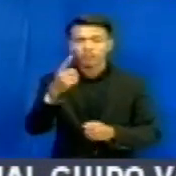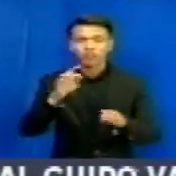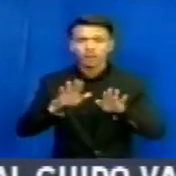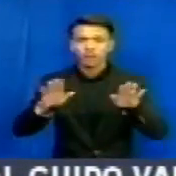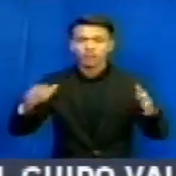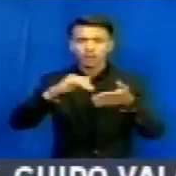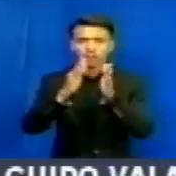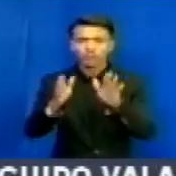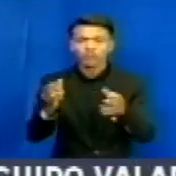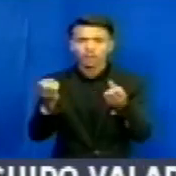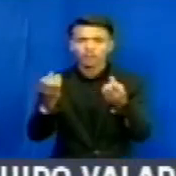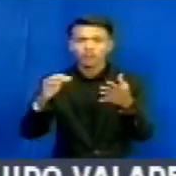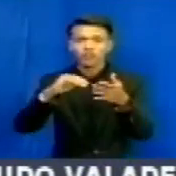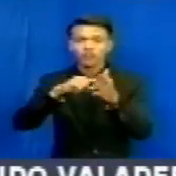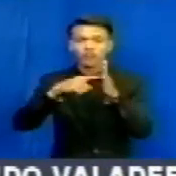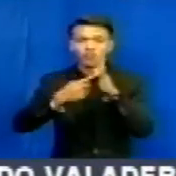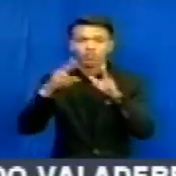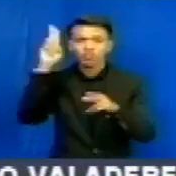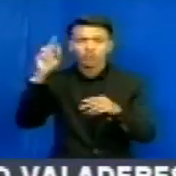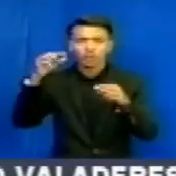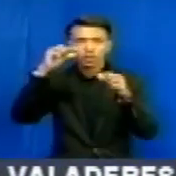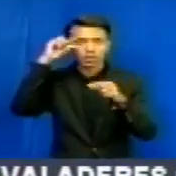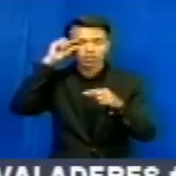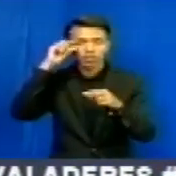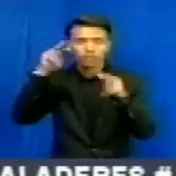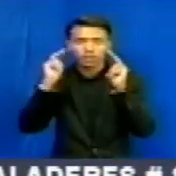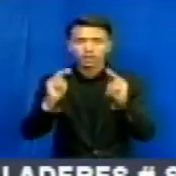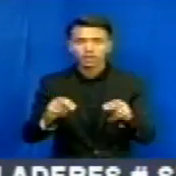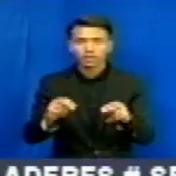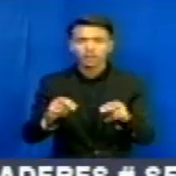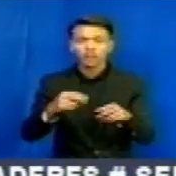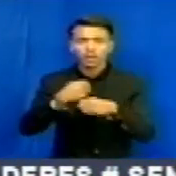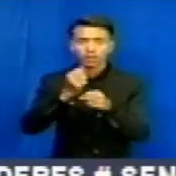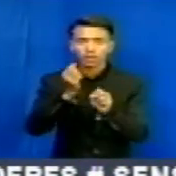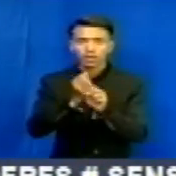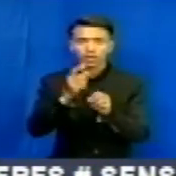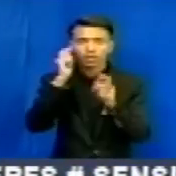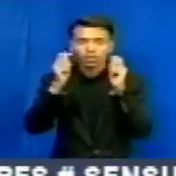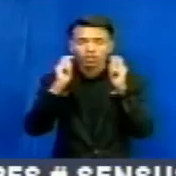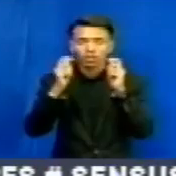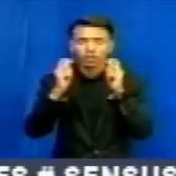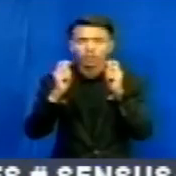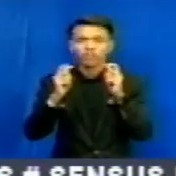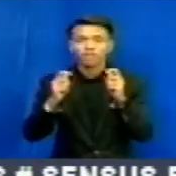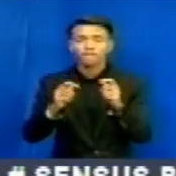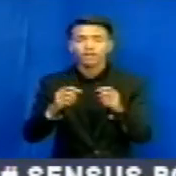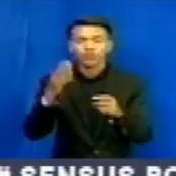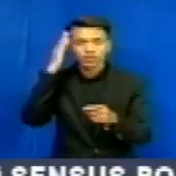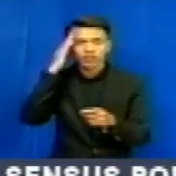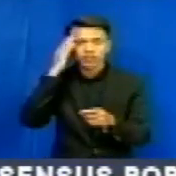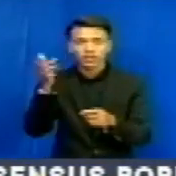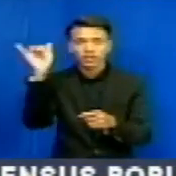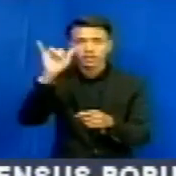barak estudante barak makahu uzano oklu, também ne precisa tebes atuhalo screening ka triagem, onde